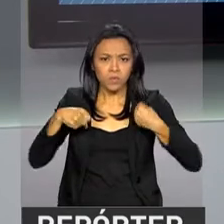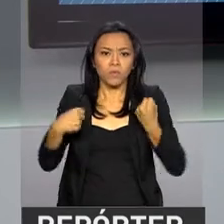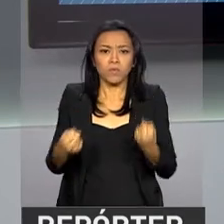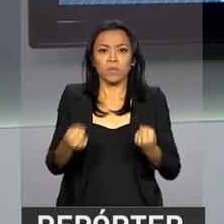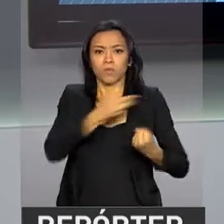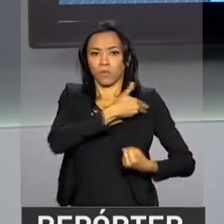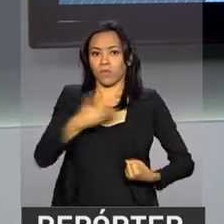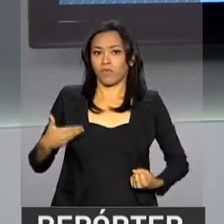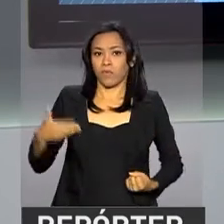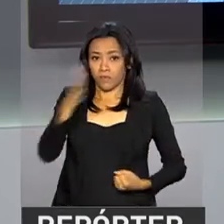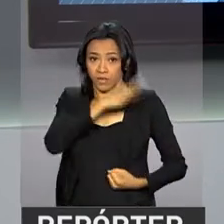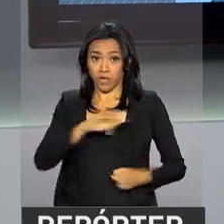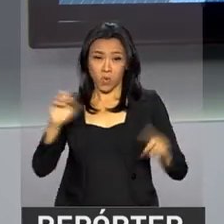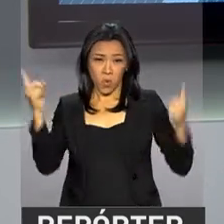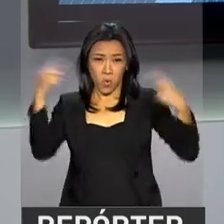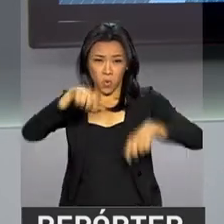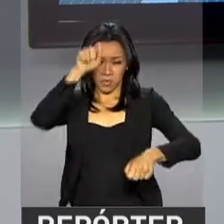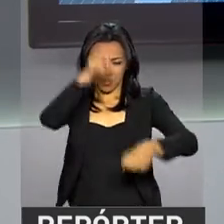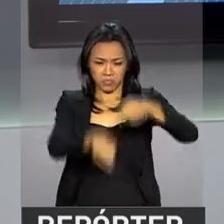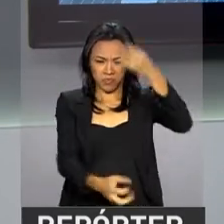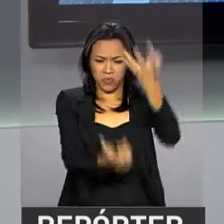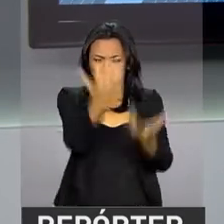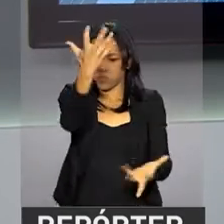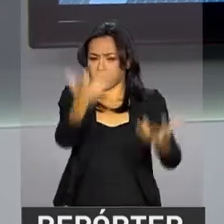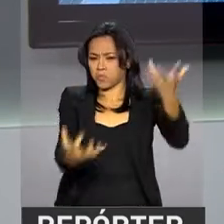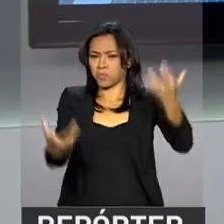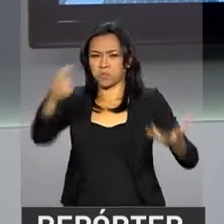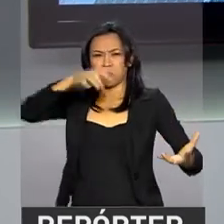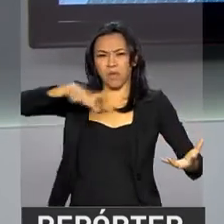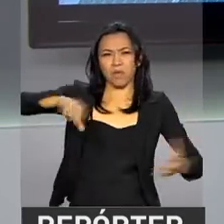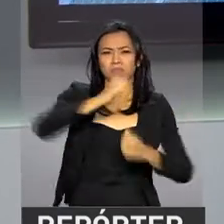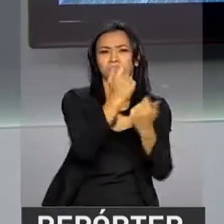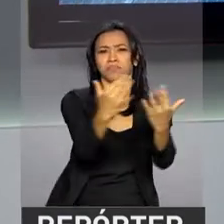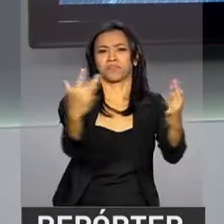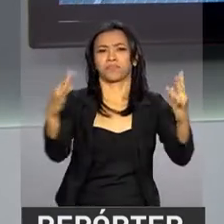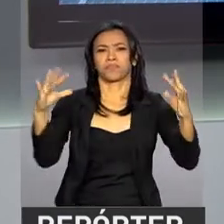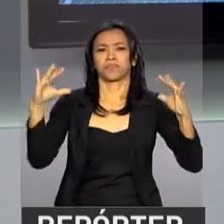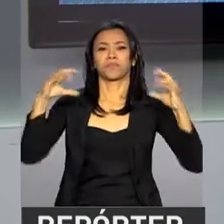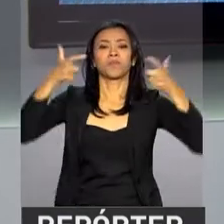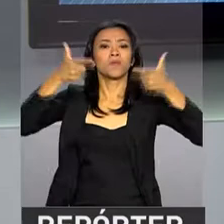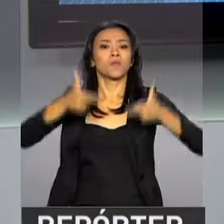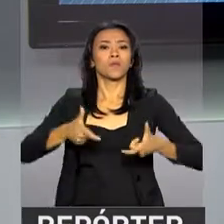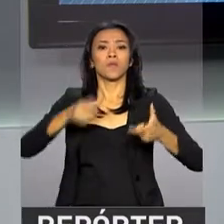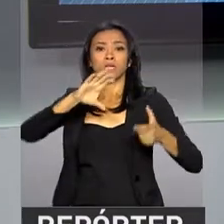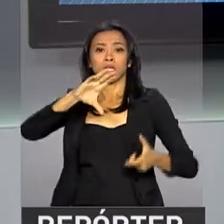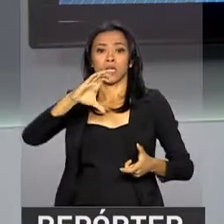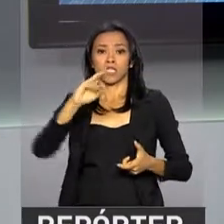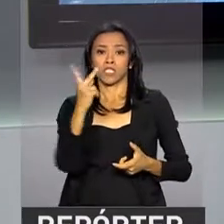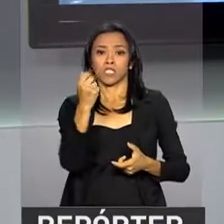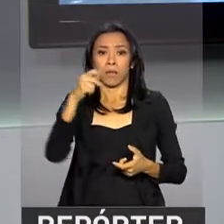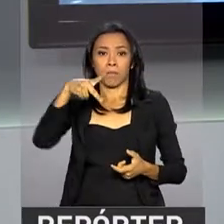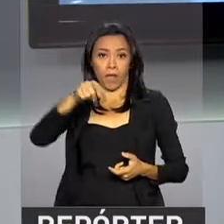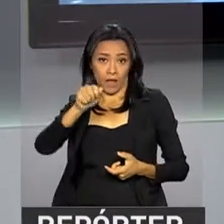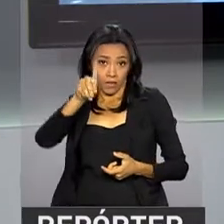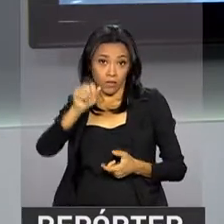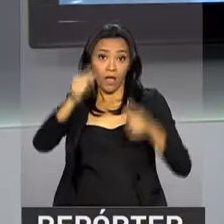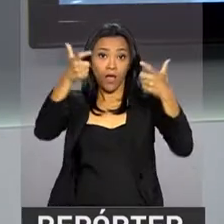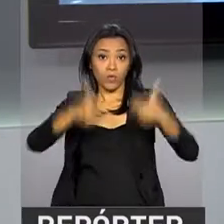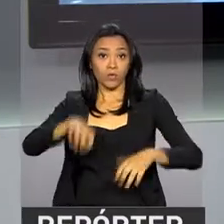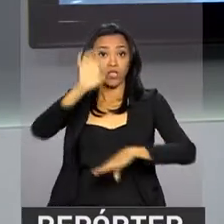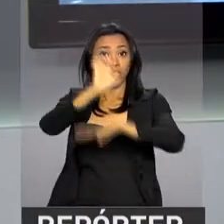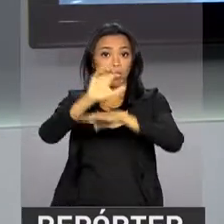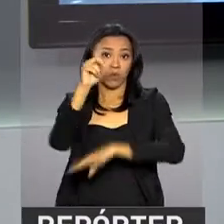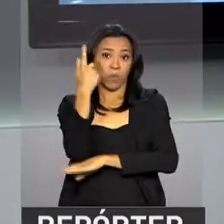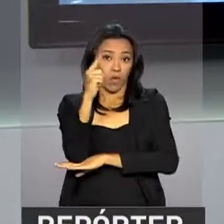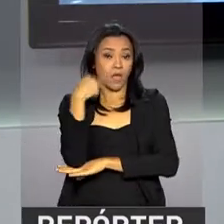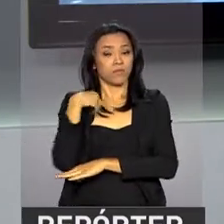para combater o incêndio que atingiu o parque nacional da chapada dos veadeiros em goiás vamos conversar com o repórter makino piquet tem os